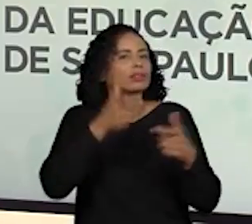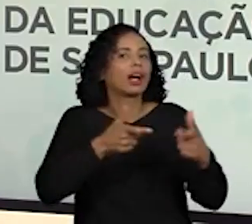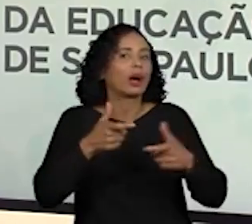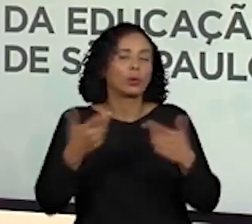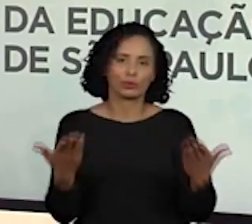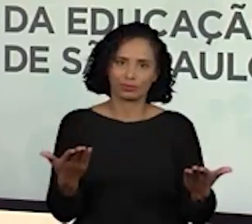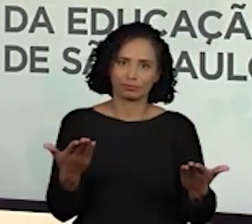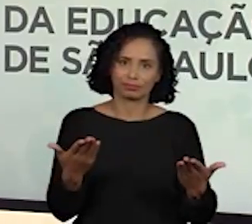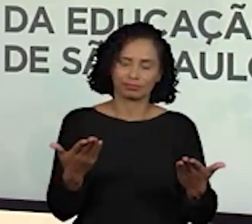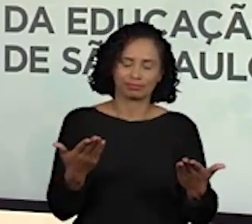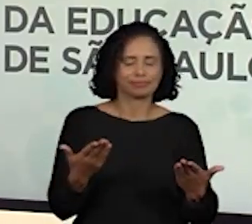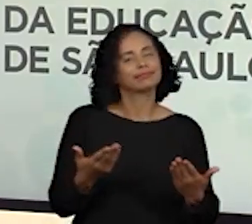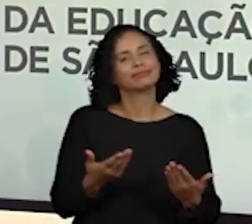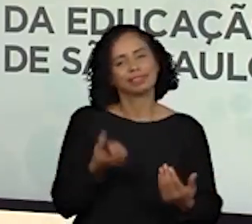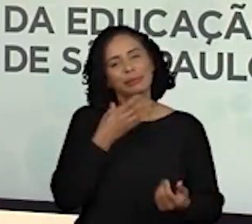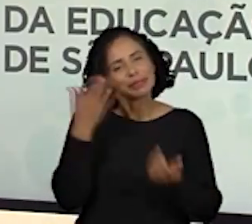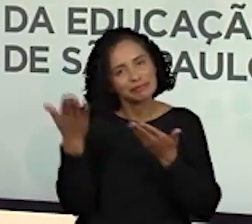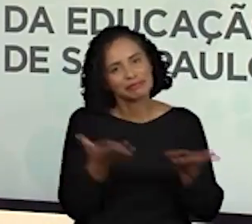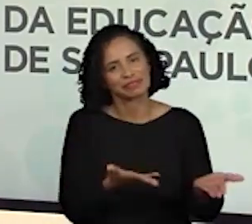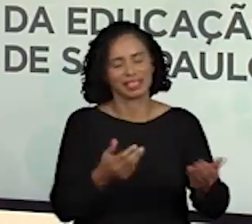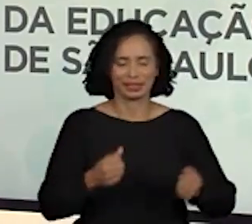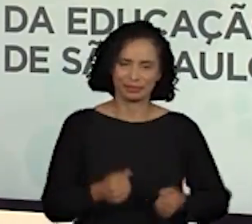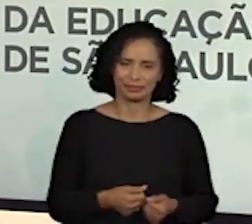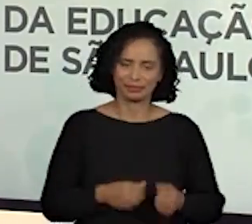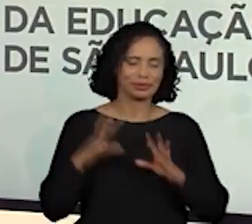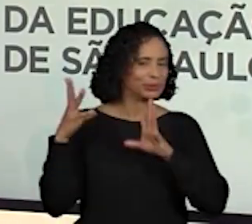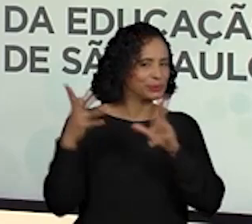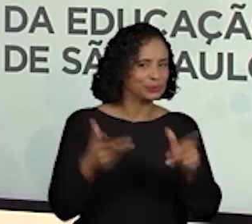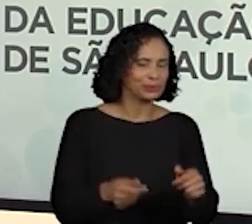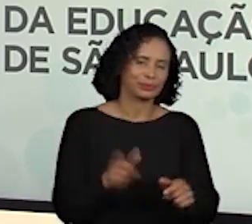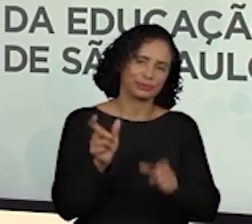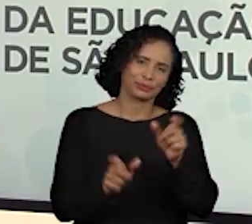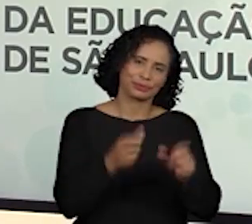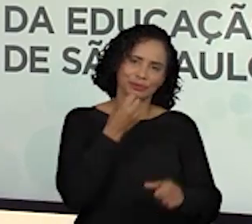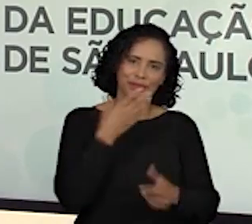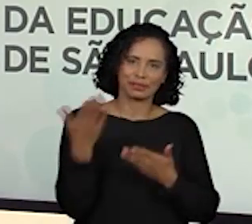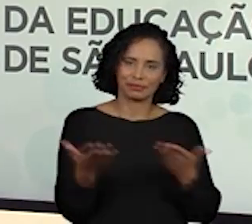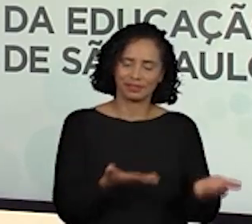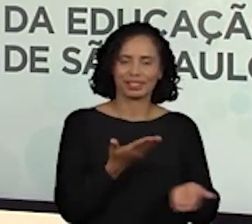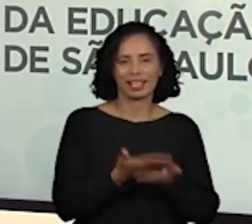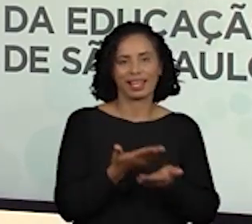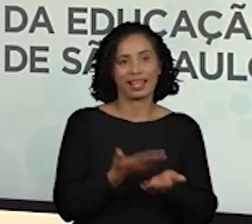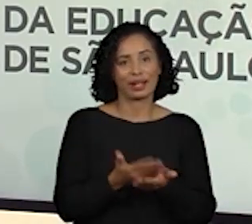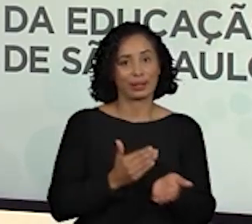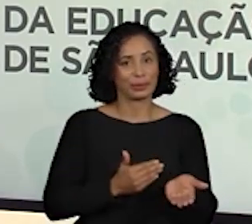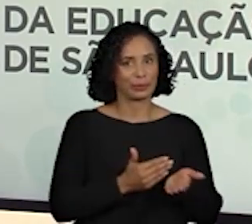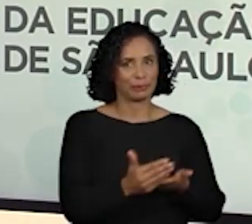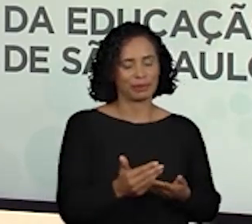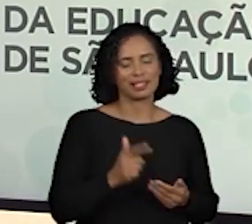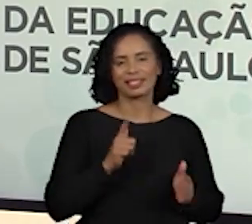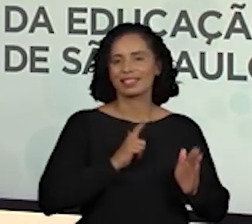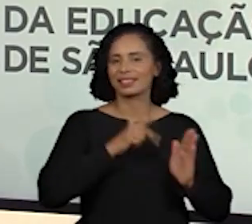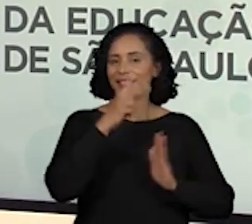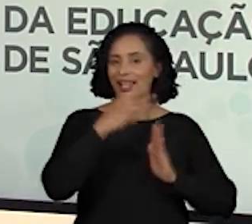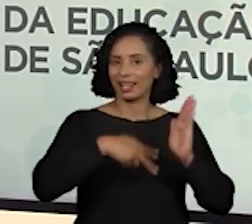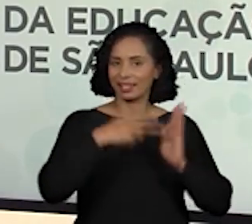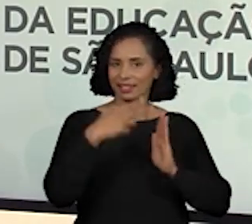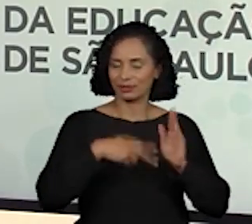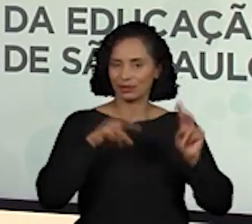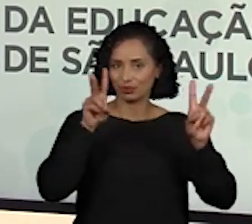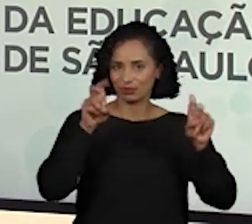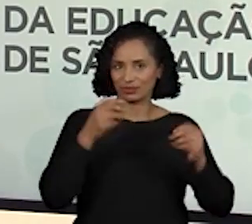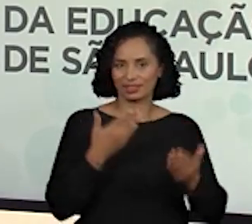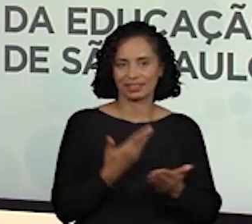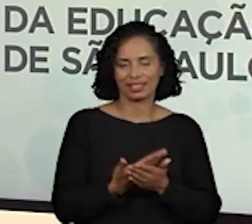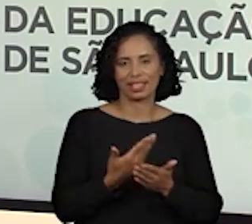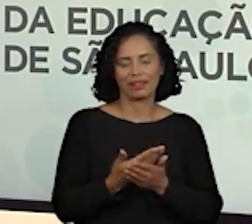aula, seja bem-vindo. Sejam bem-vindos. A aula se inicia, temos a leitura do título, que nos